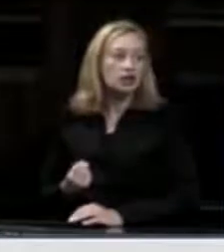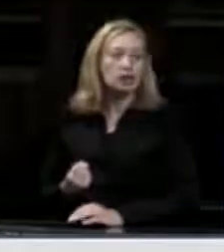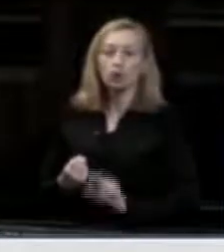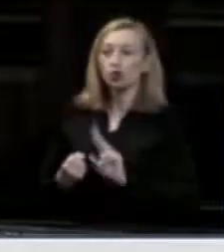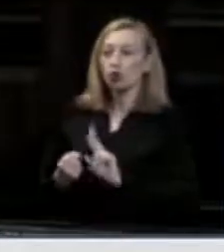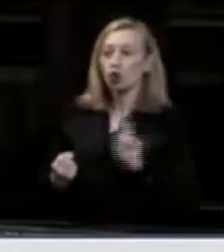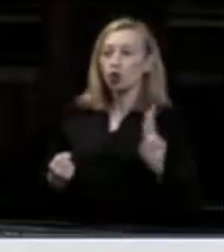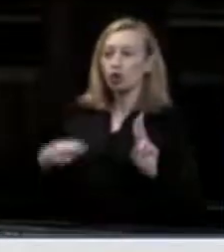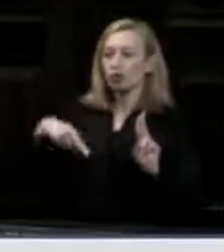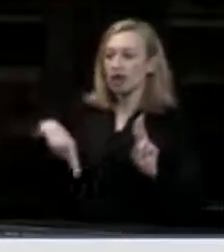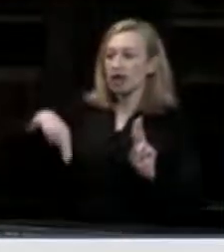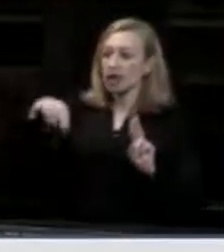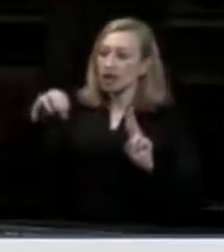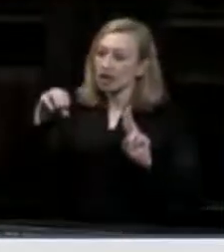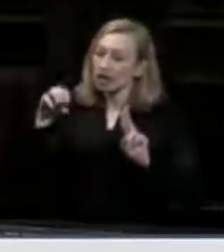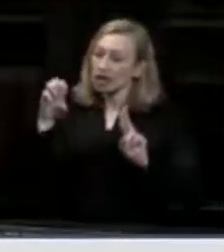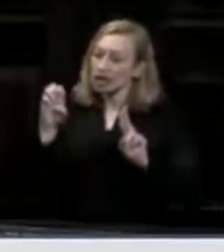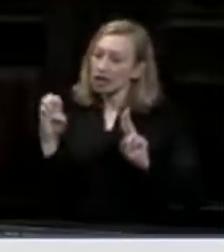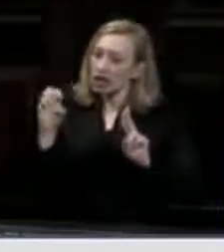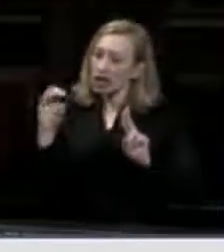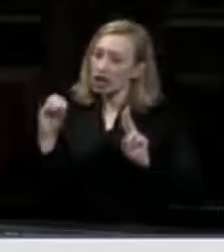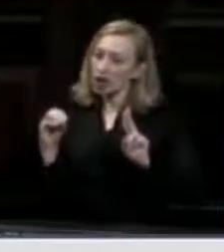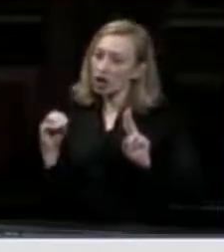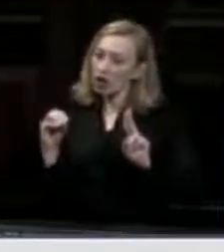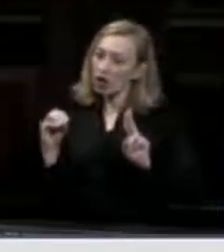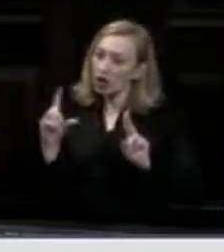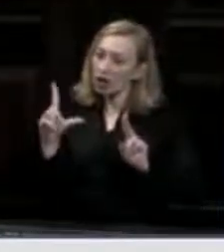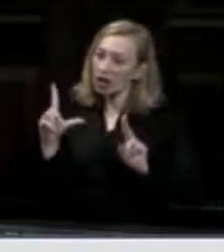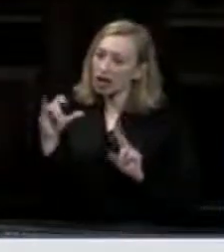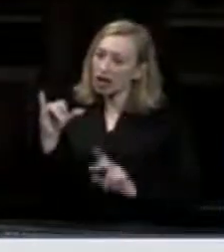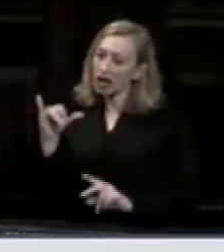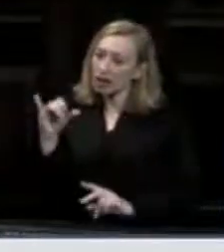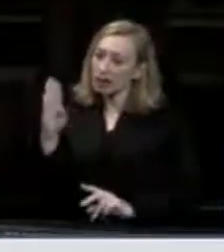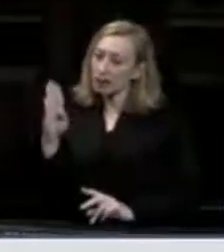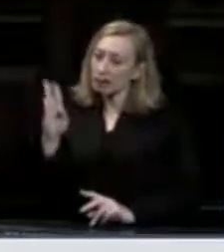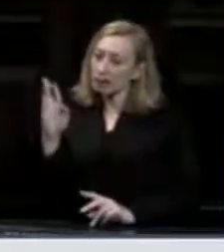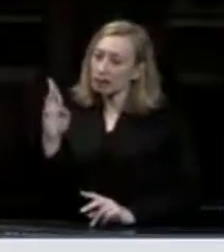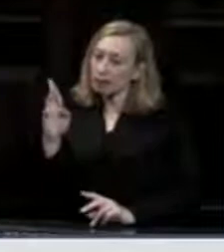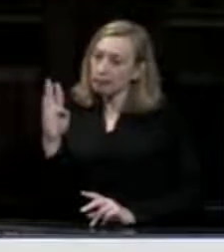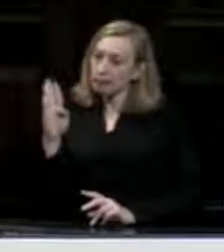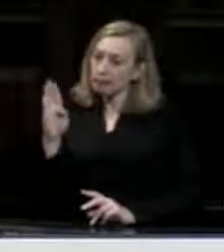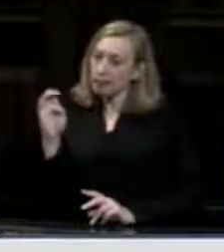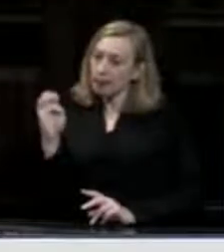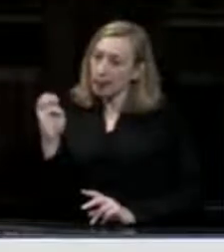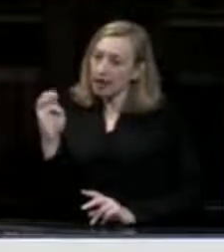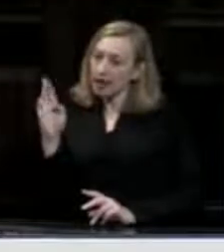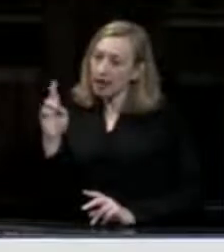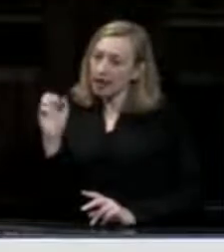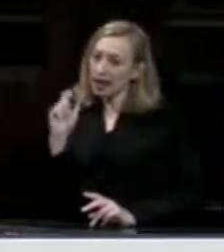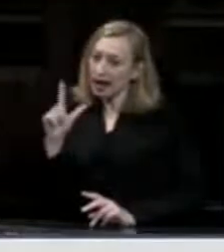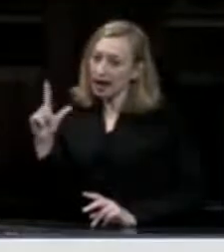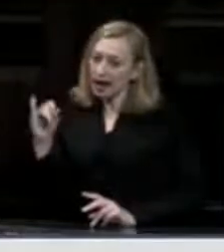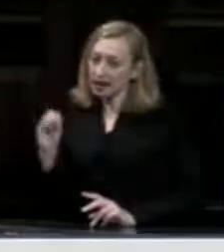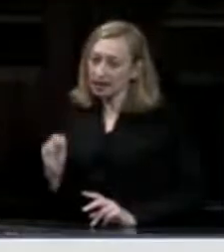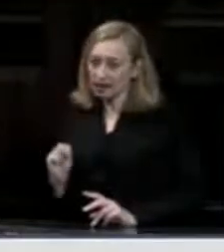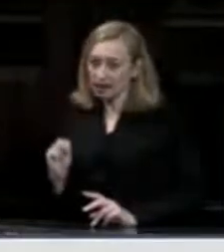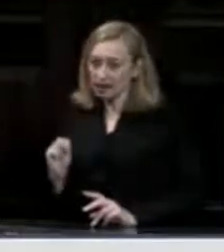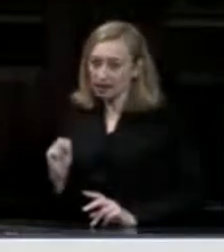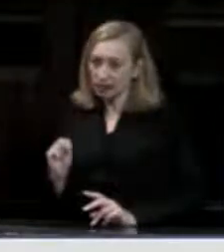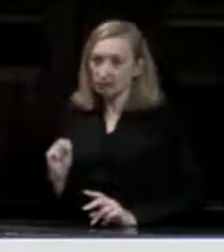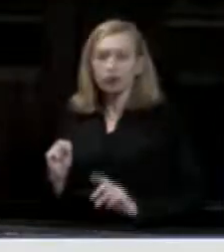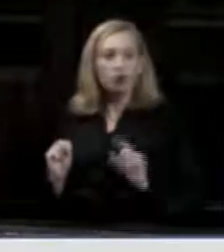neoliberais. Aqueles que querem maximizar o Estado recebem o